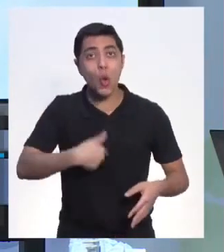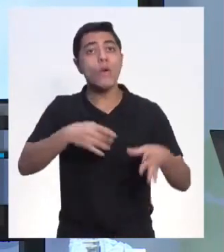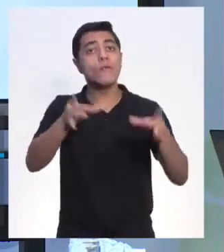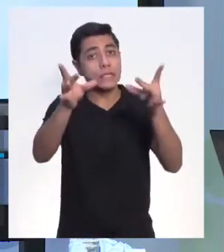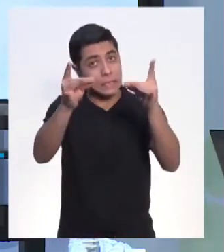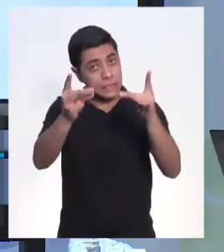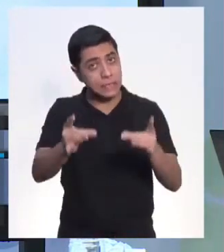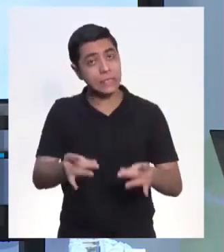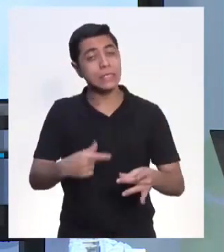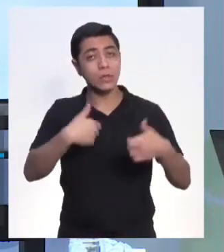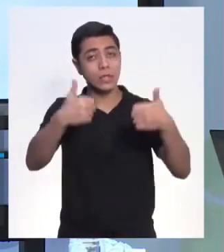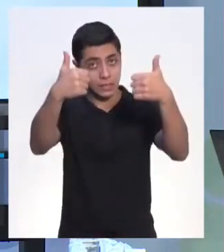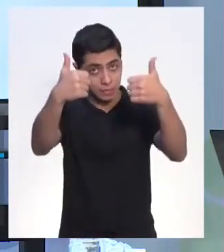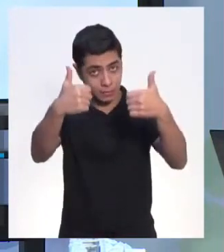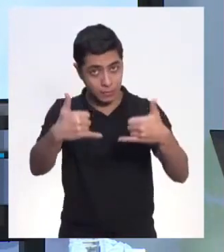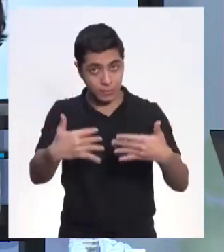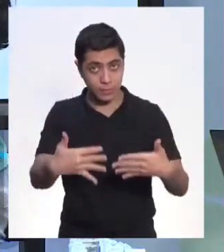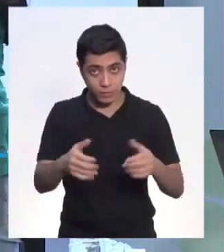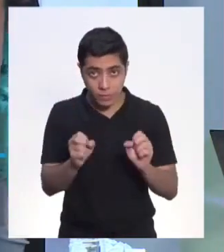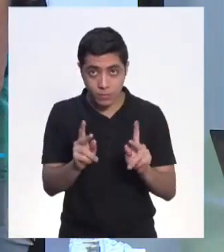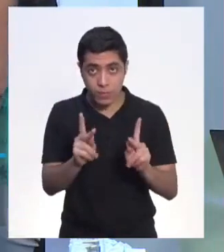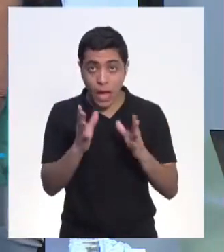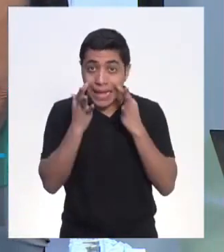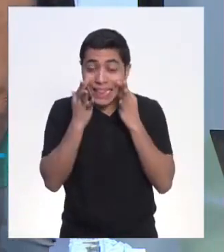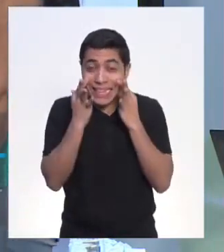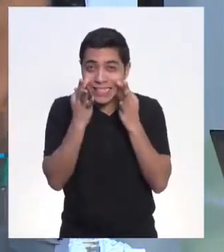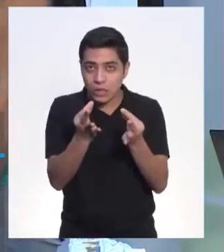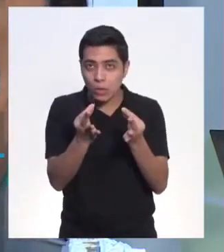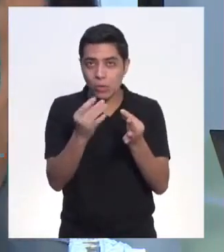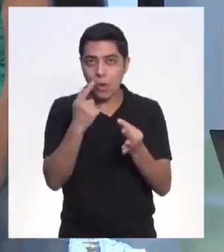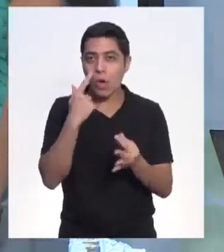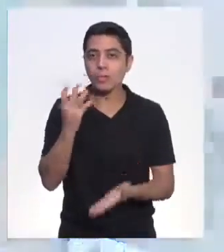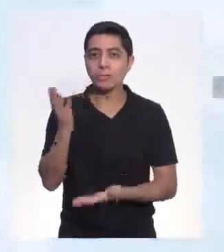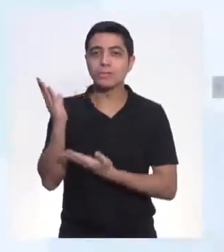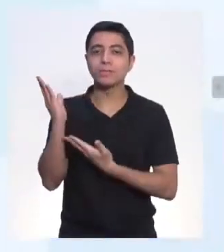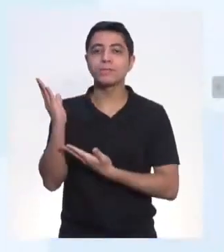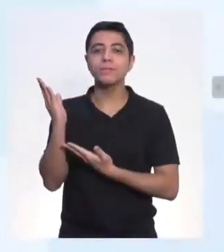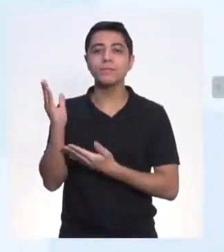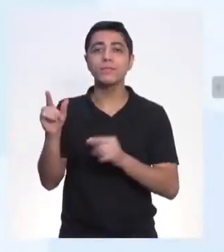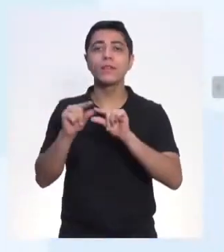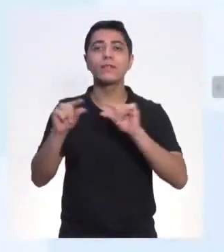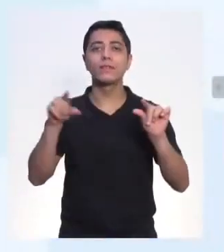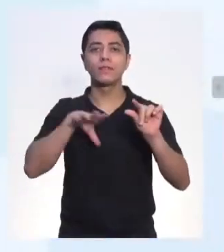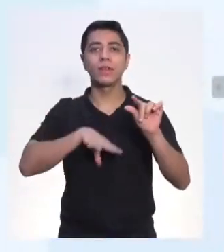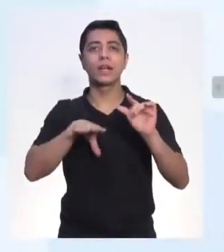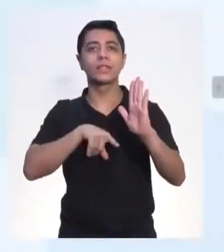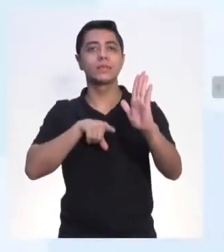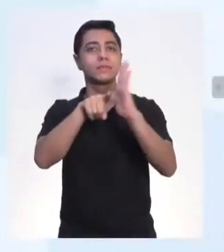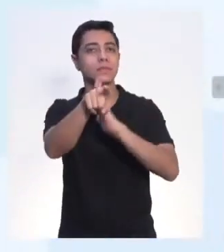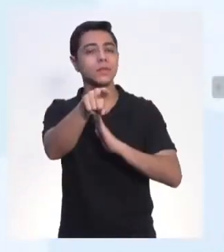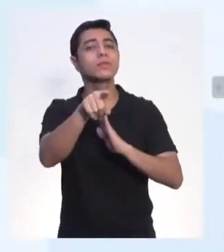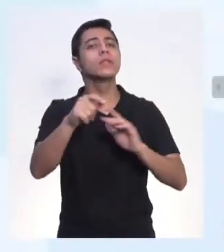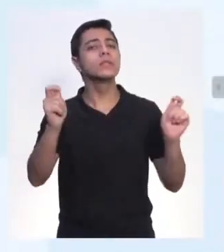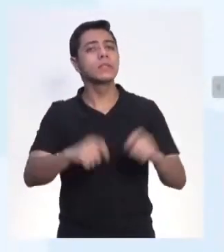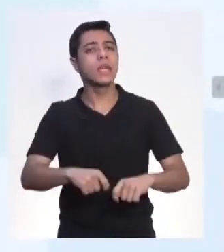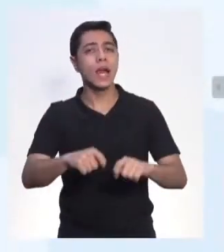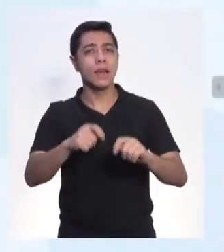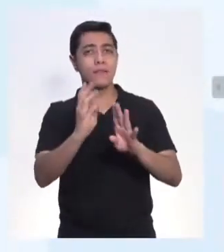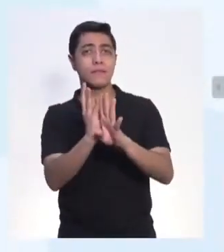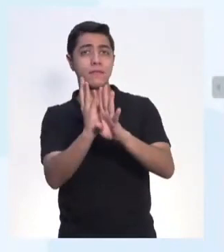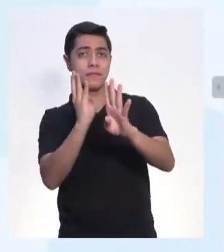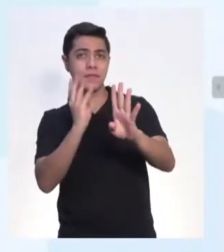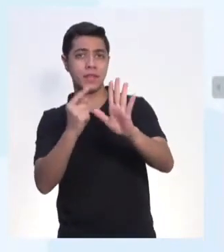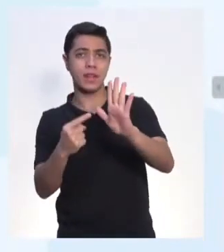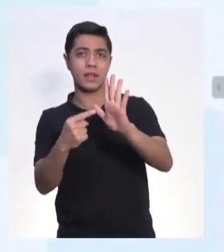Preste atenção. Aqui ele está perguntando de quantas maneiras diferentes poderemos formar filas com